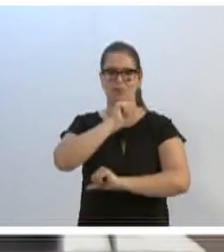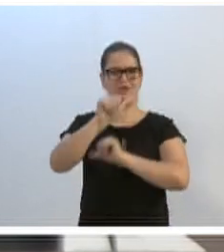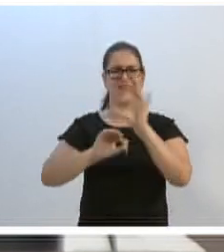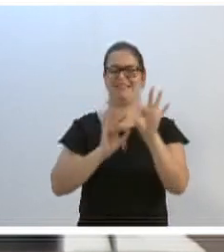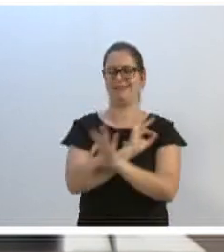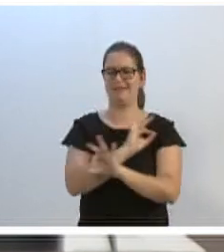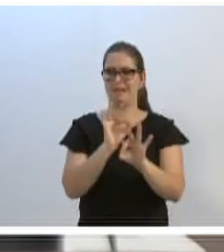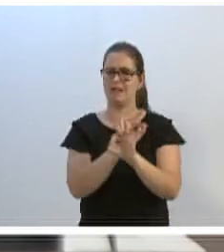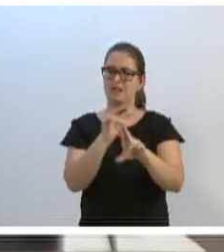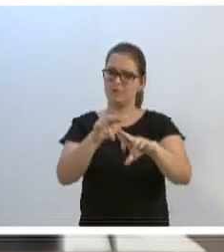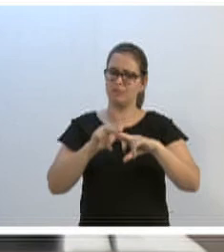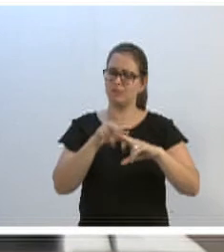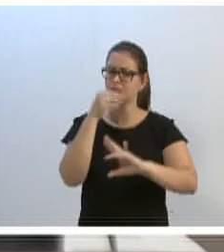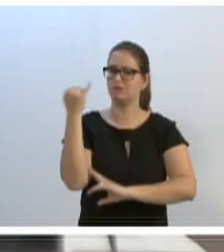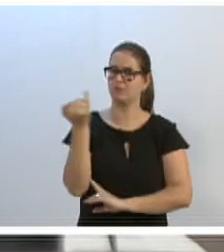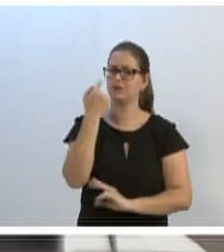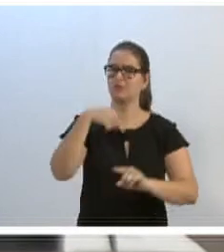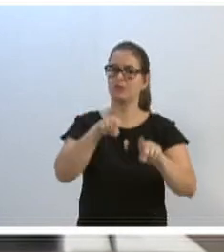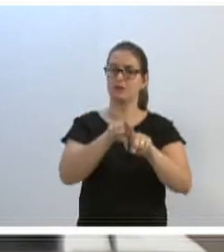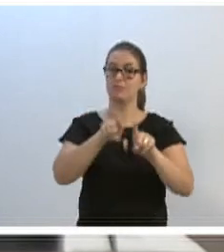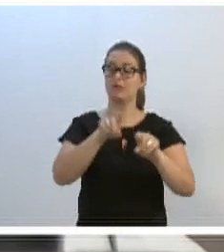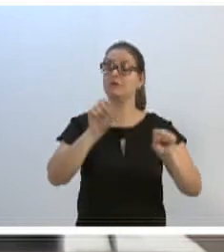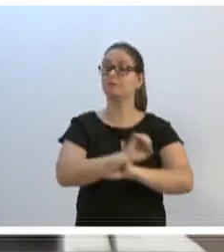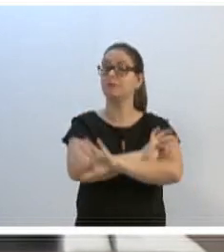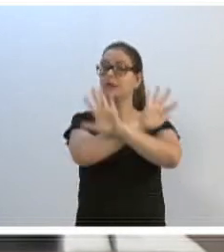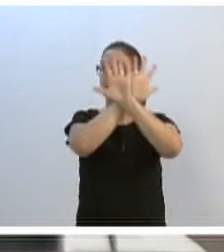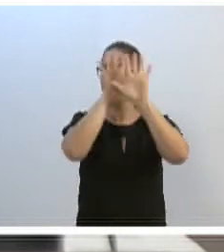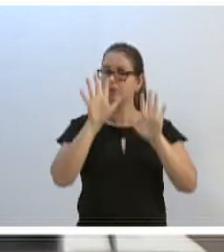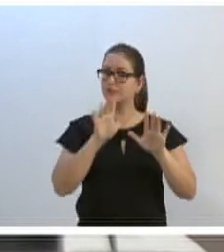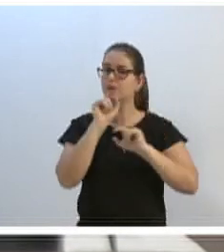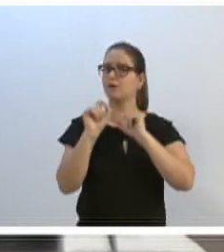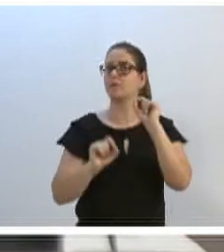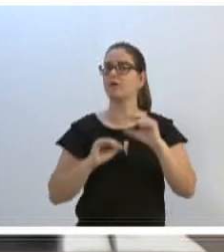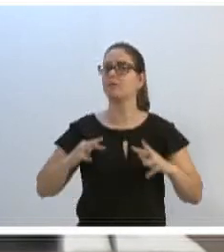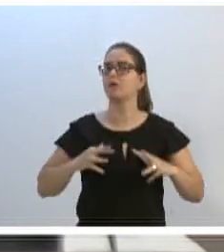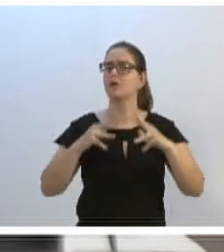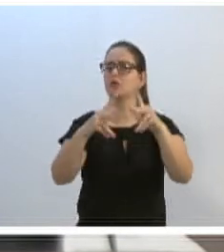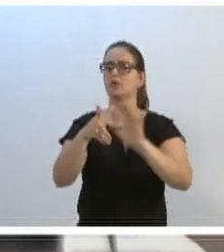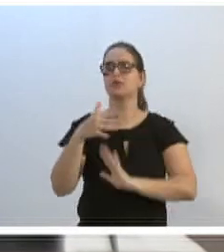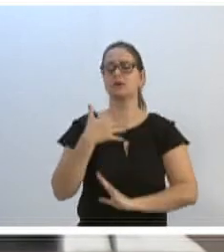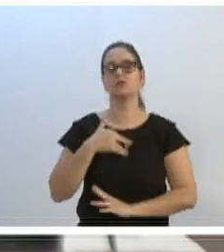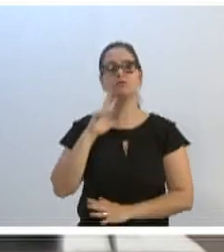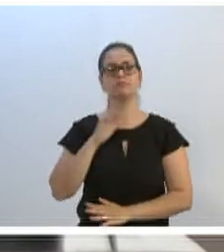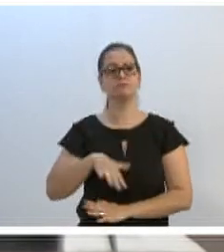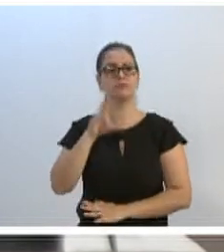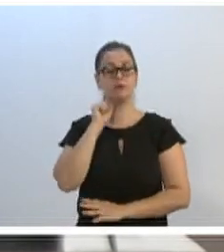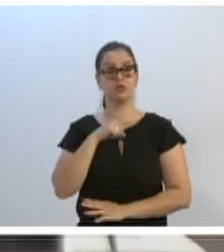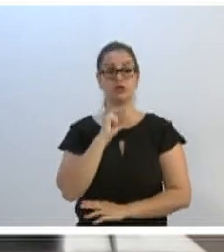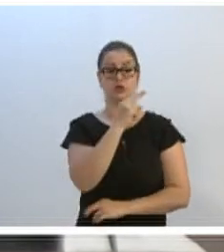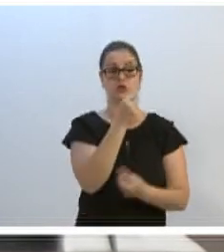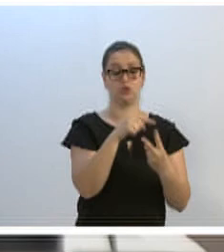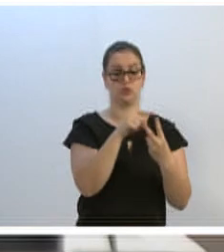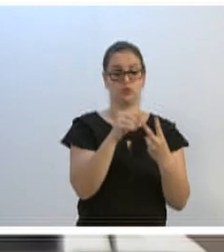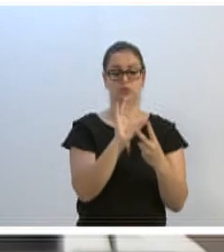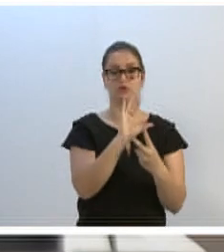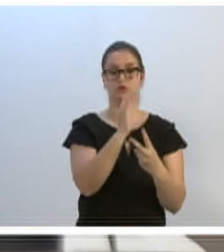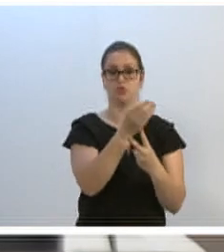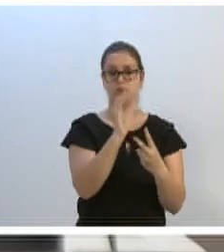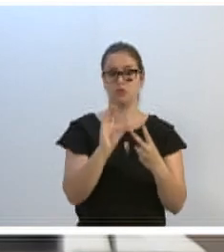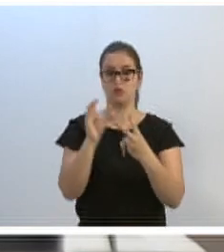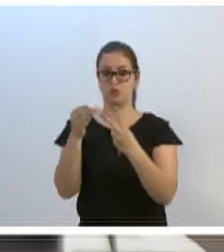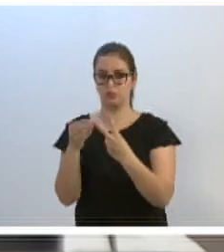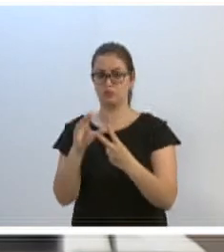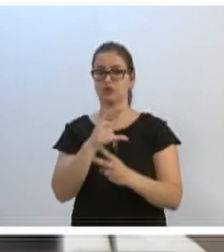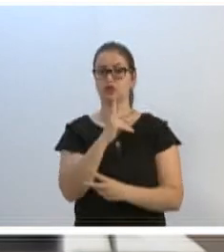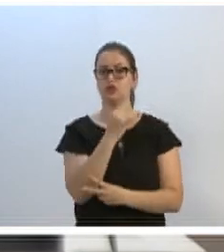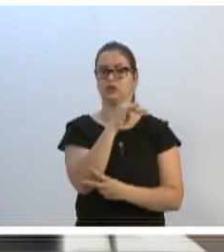essa questão. É importante também deixar bem claro isso aí para todos que estão ouvindo. Existiam duas chapas, portanto, um problema jurídico,